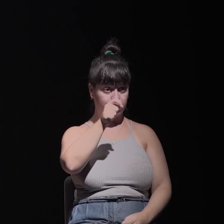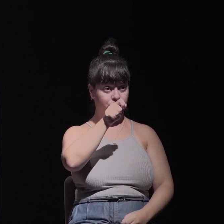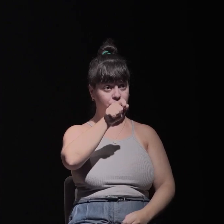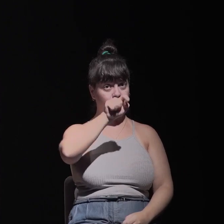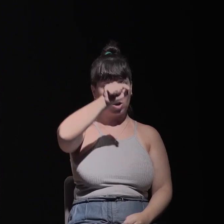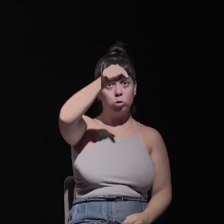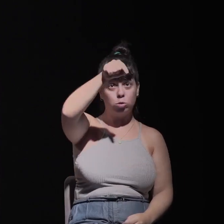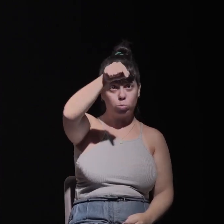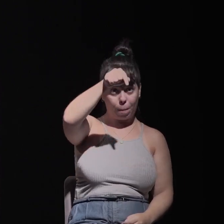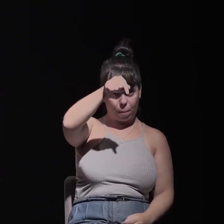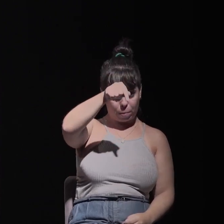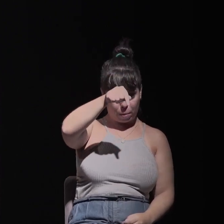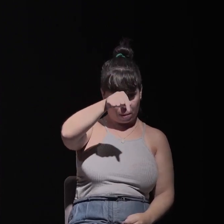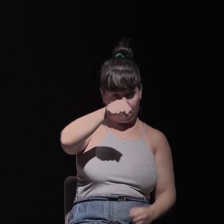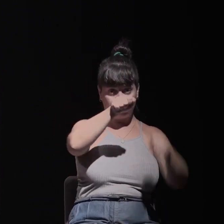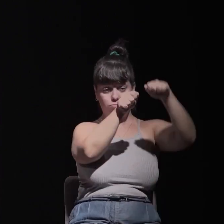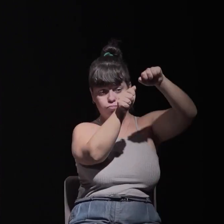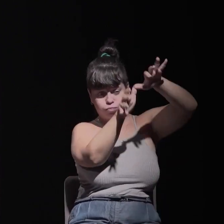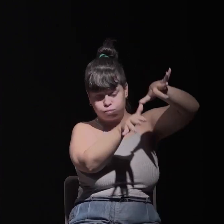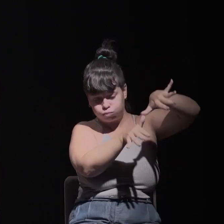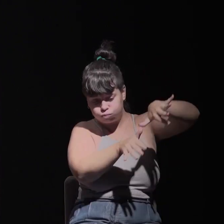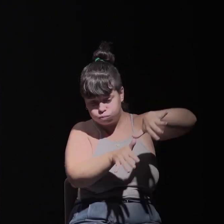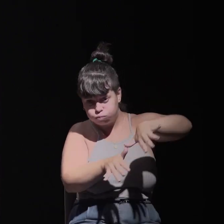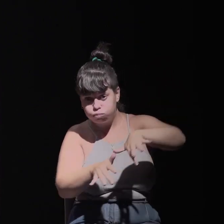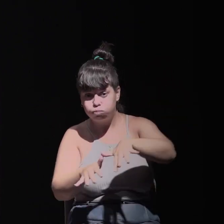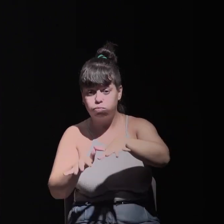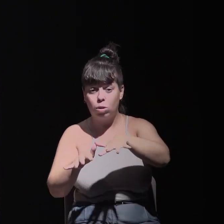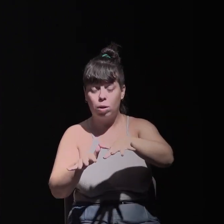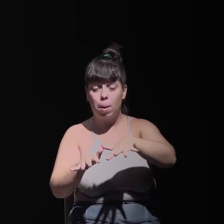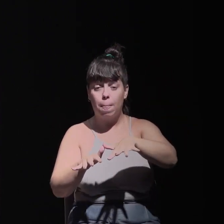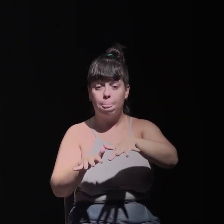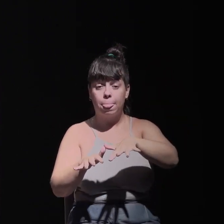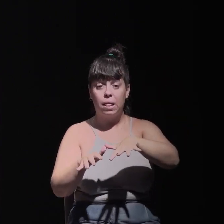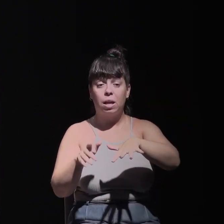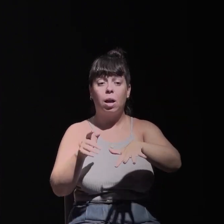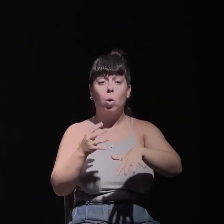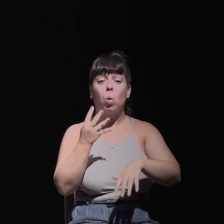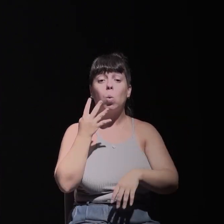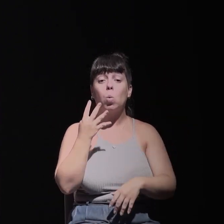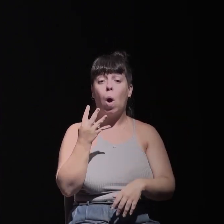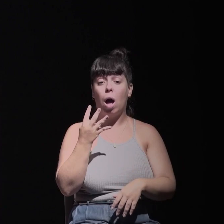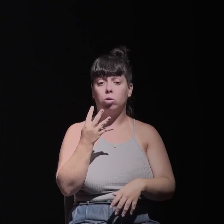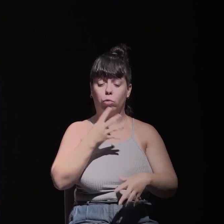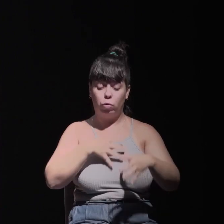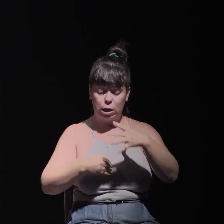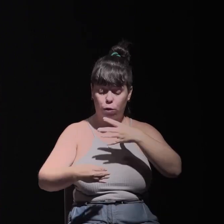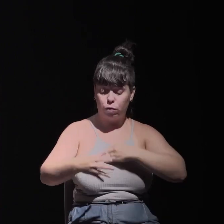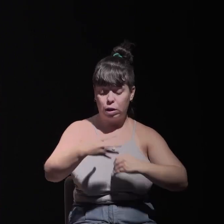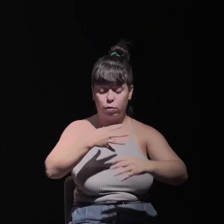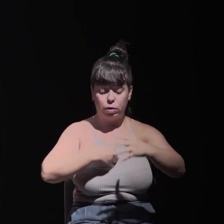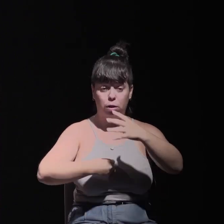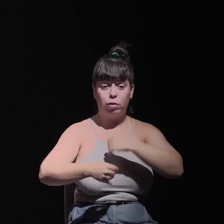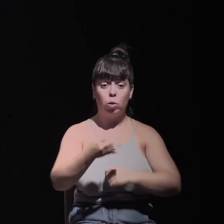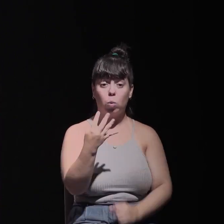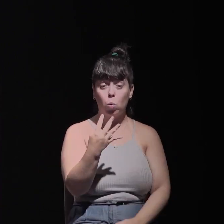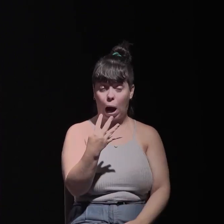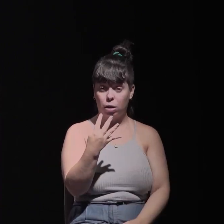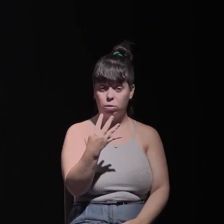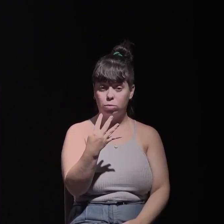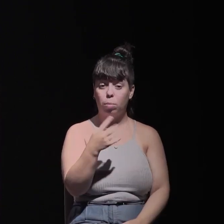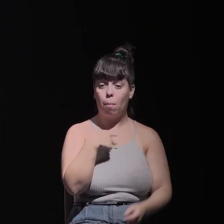de migração delas, vão-se pelo menos 4 gerações de borboletas. A primeira nunca chega no